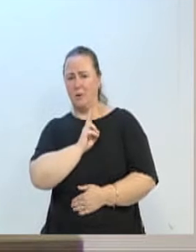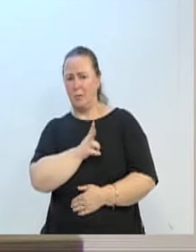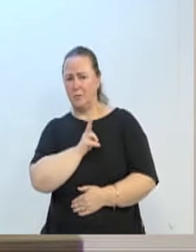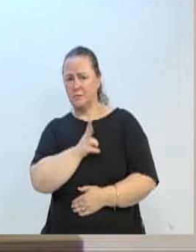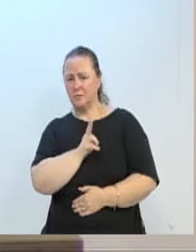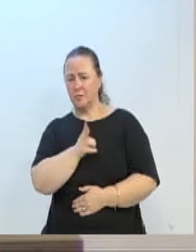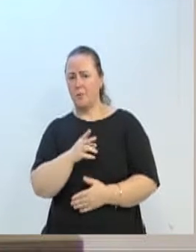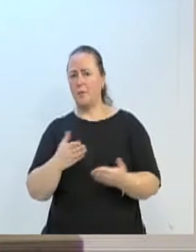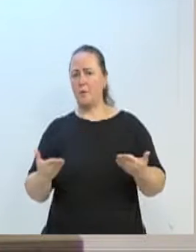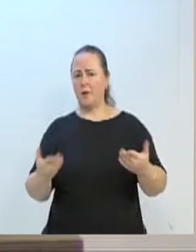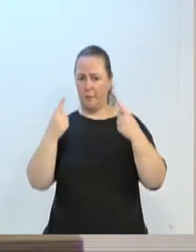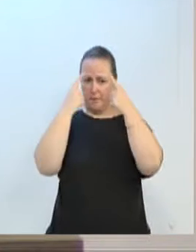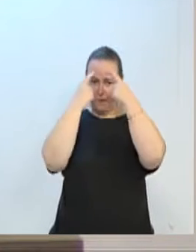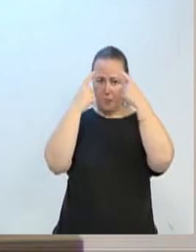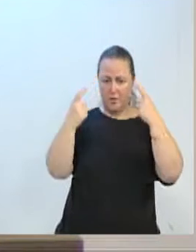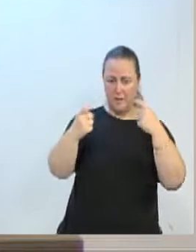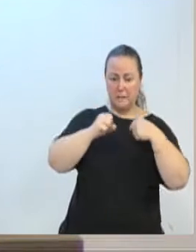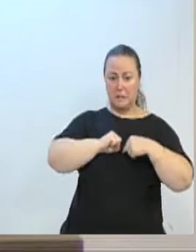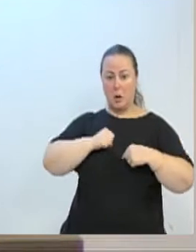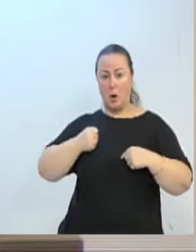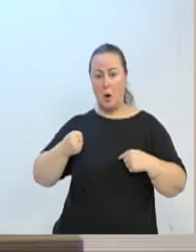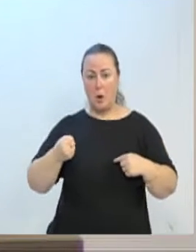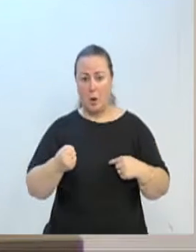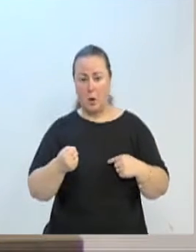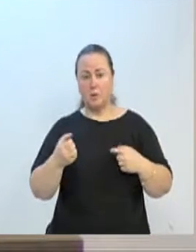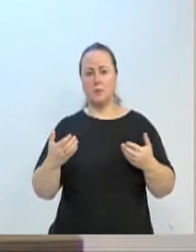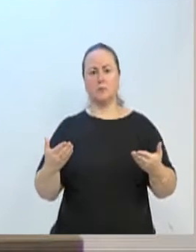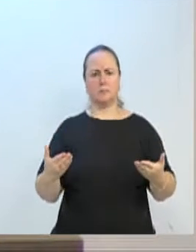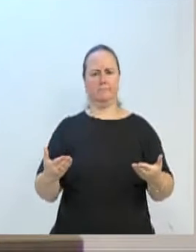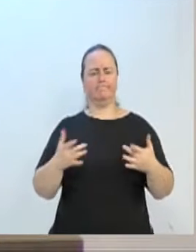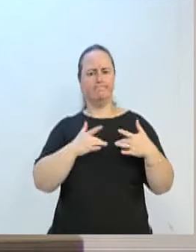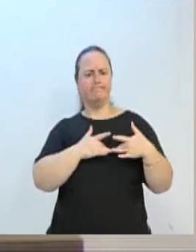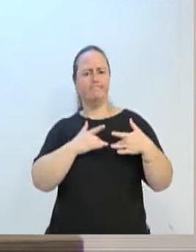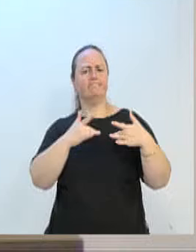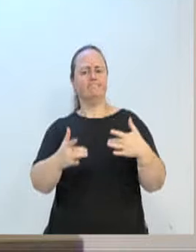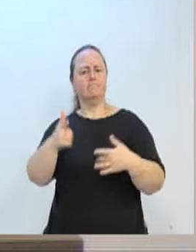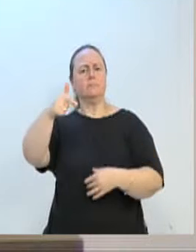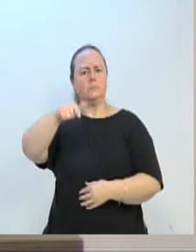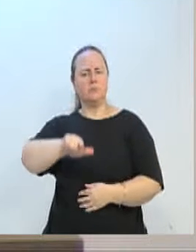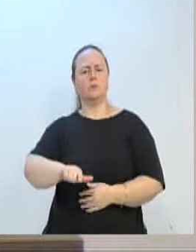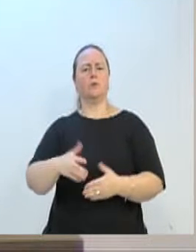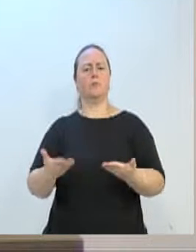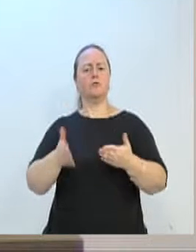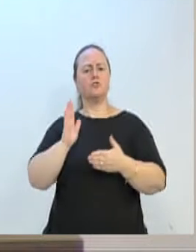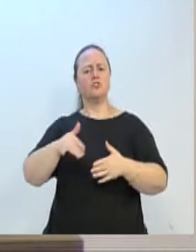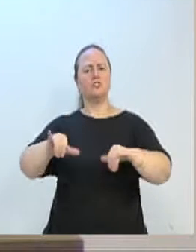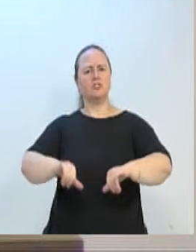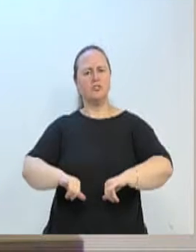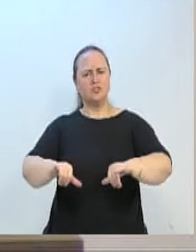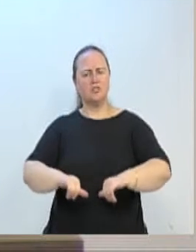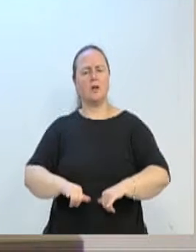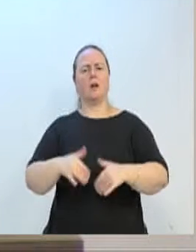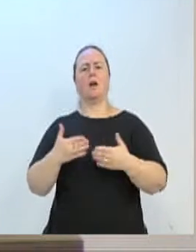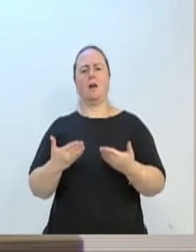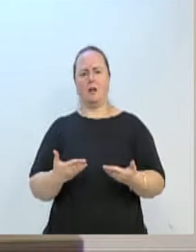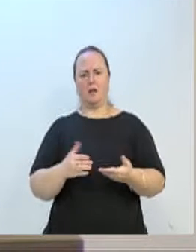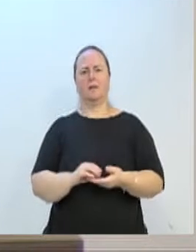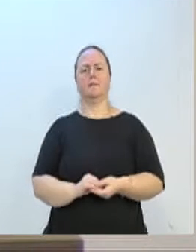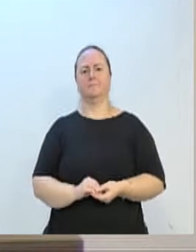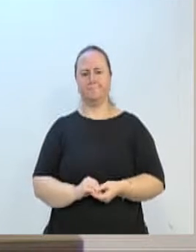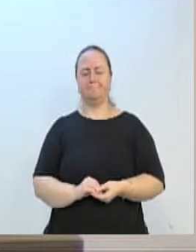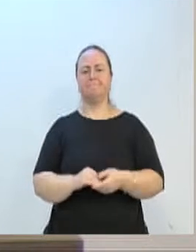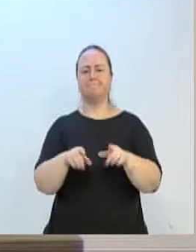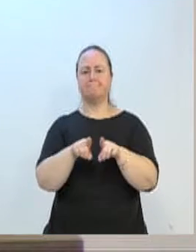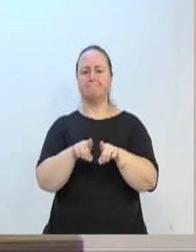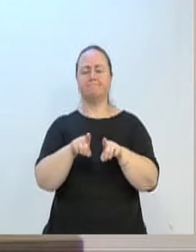tanta violência, com tanto ódio, enfim. Nossa solidariedade, repito, aos que já sofreram e estão sofrendo essas situações. E o nosso apelo para que o